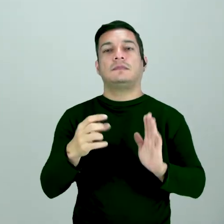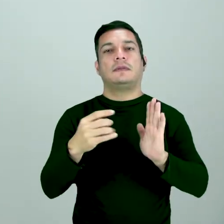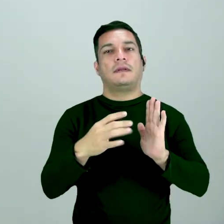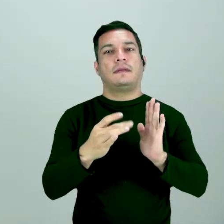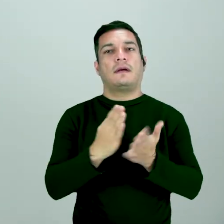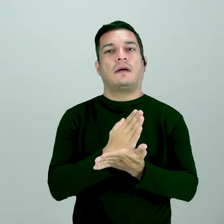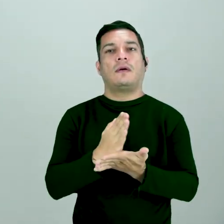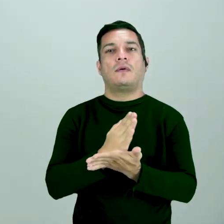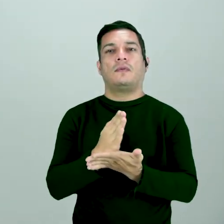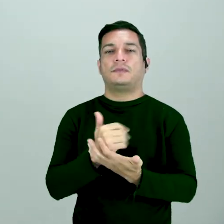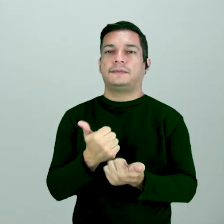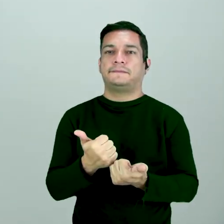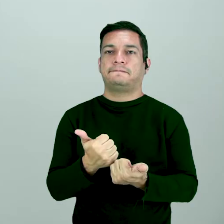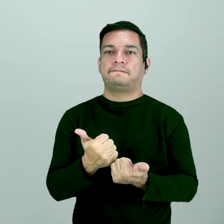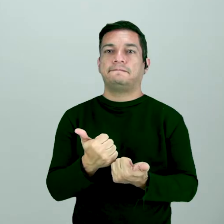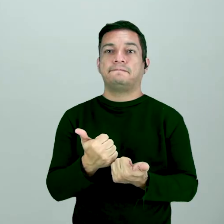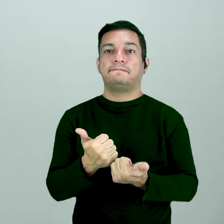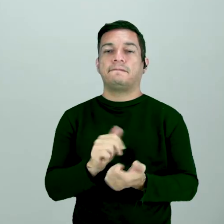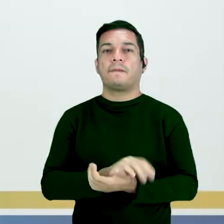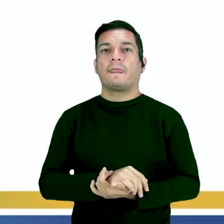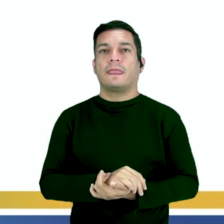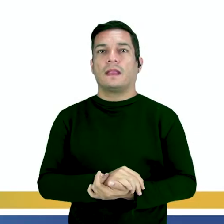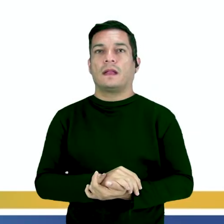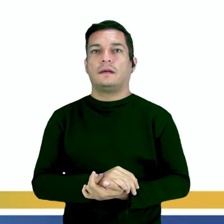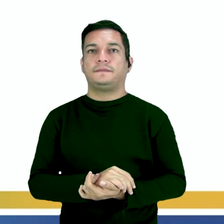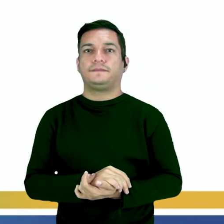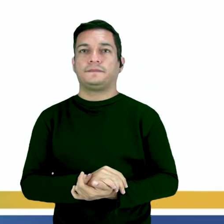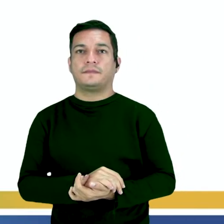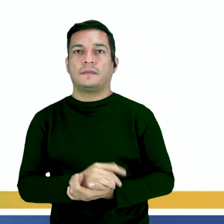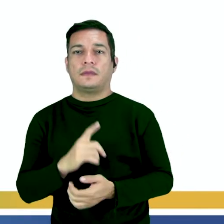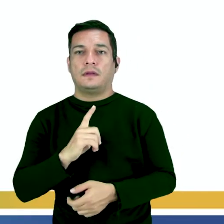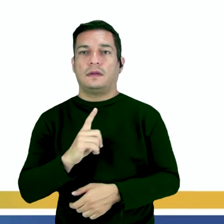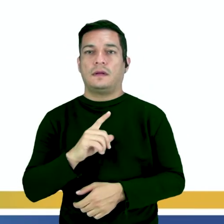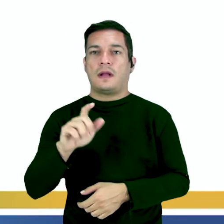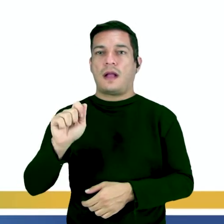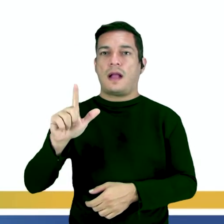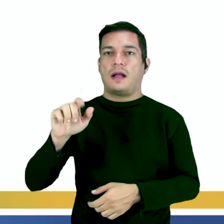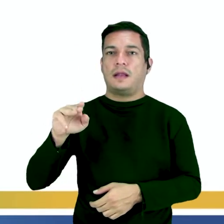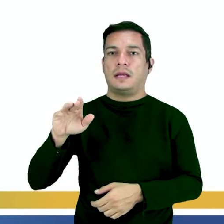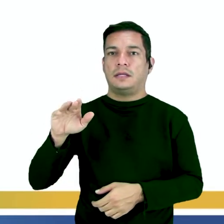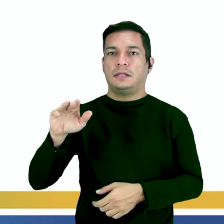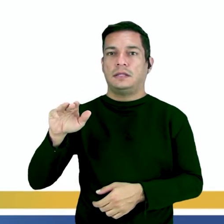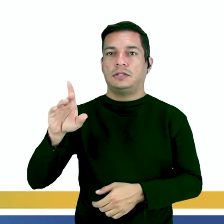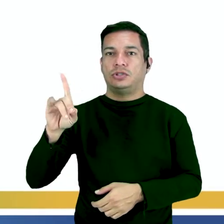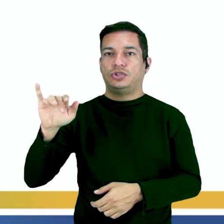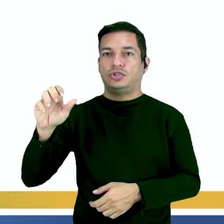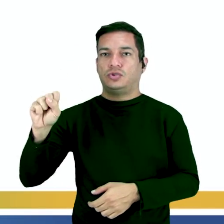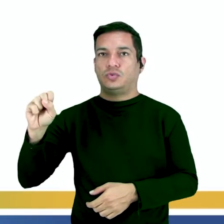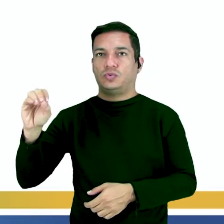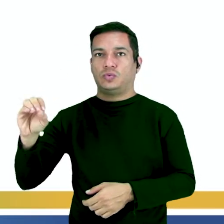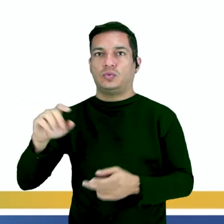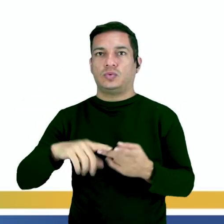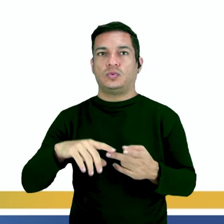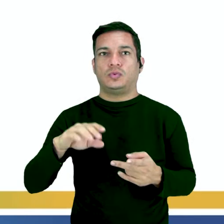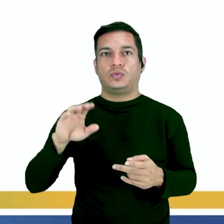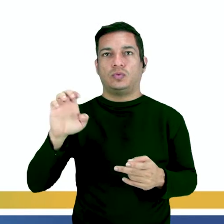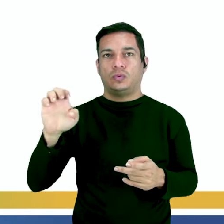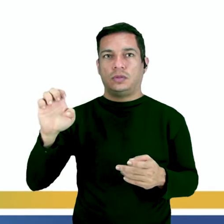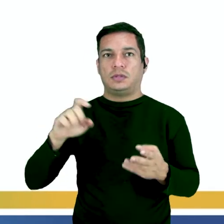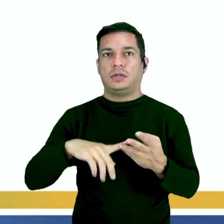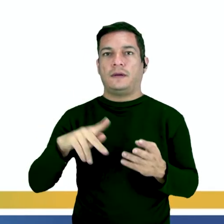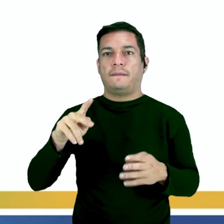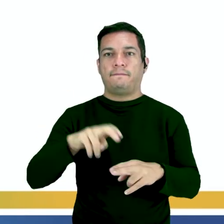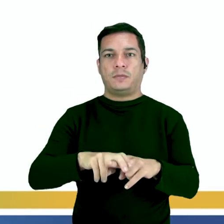destacar algumas? Olha só, ali nós temos, além disso, o e, o por isso e